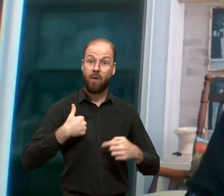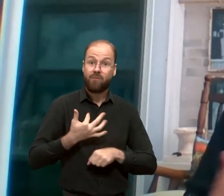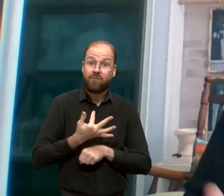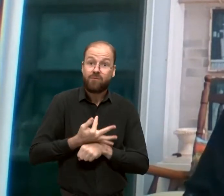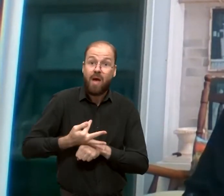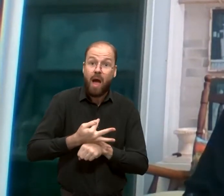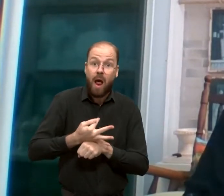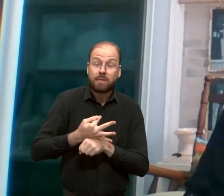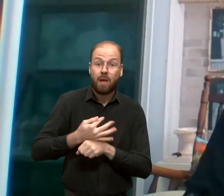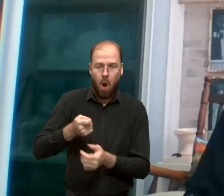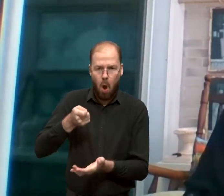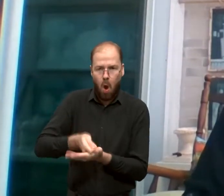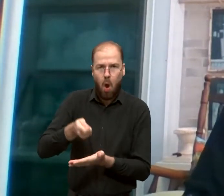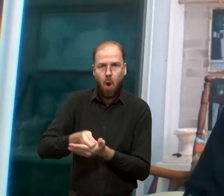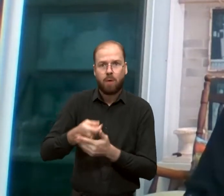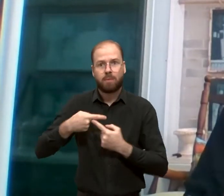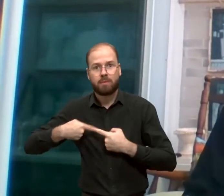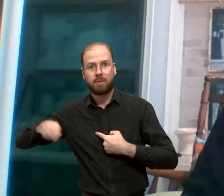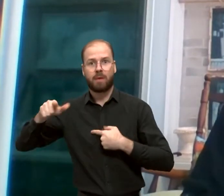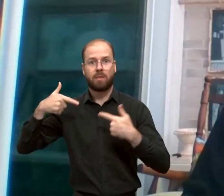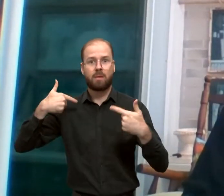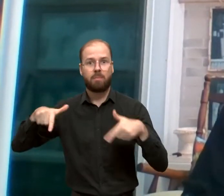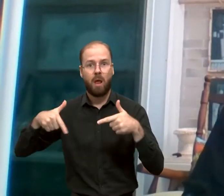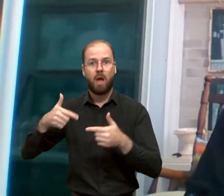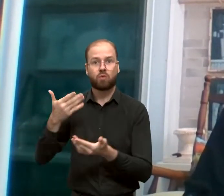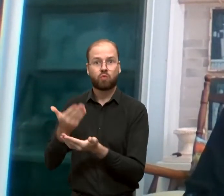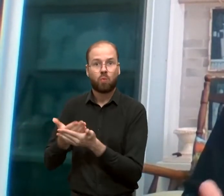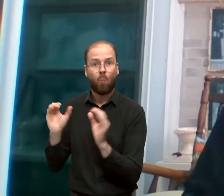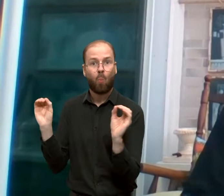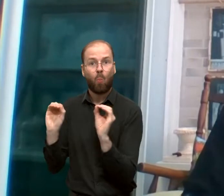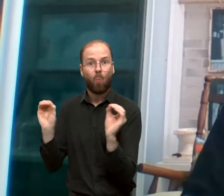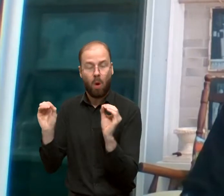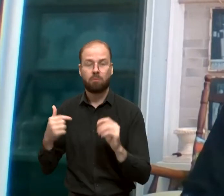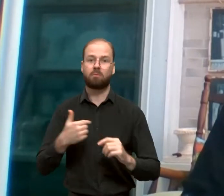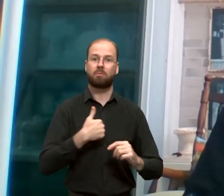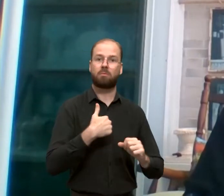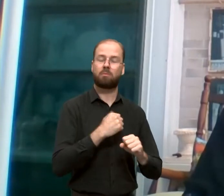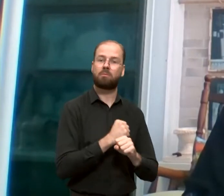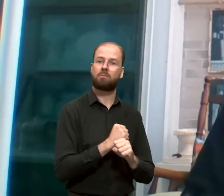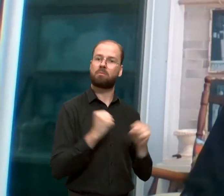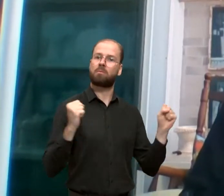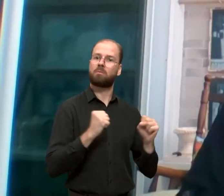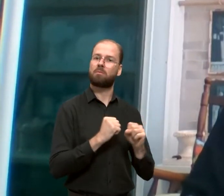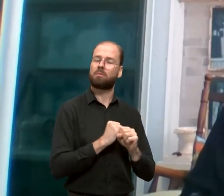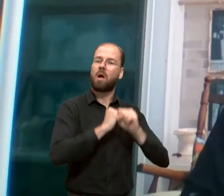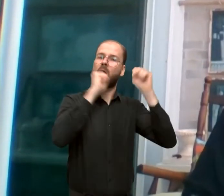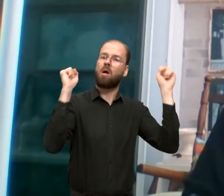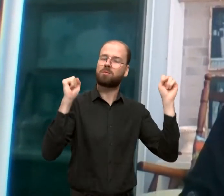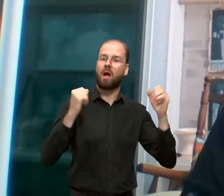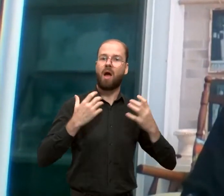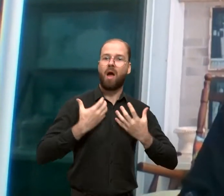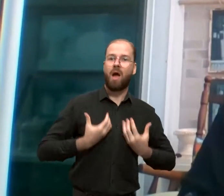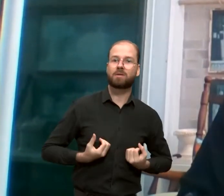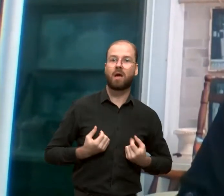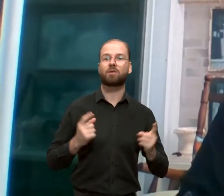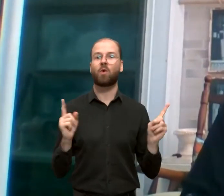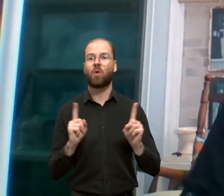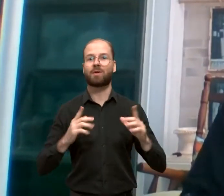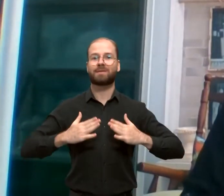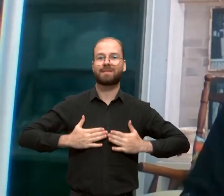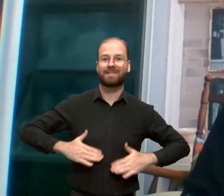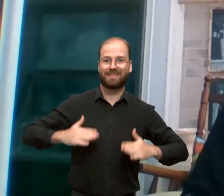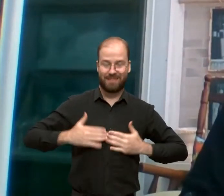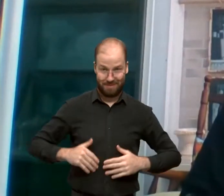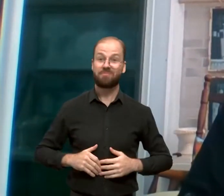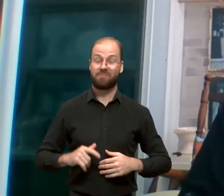cedo para trabalhar ou estudar, eu acordo melhor, eu fico menos cansada, eu descanso mais, né? Então,